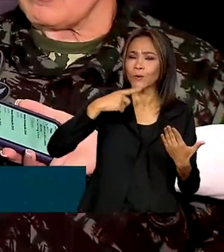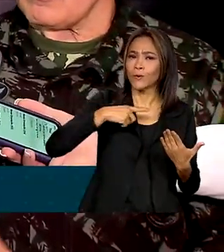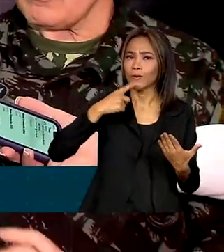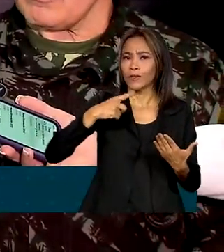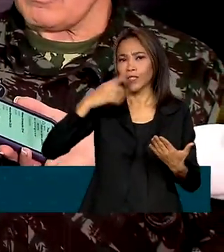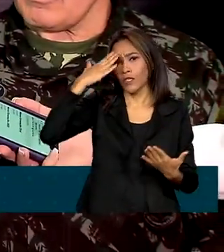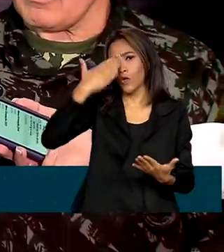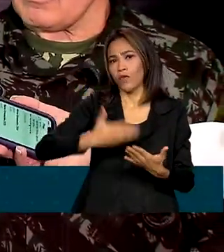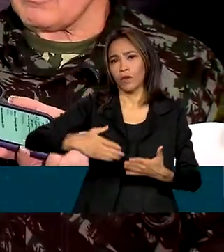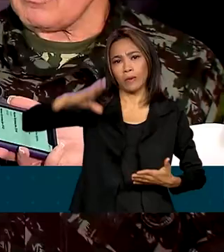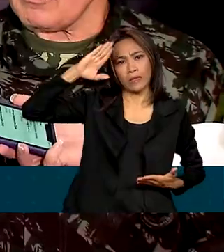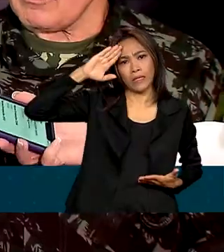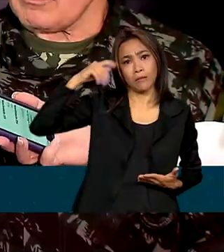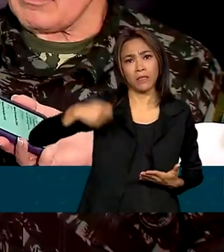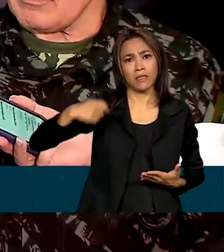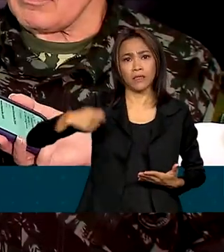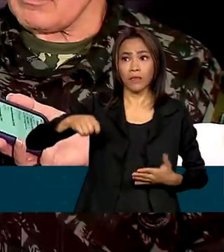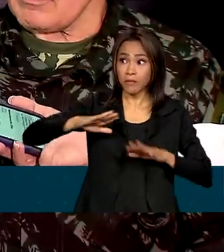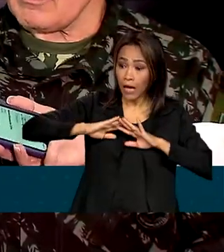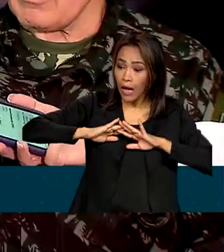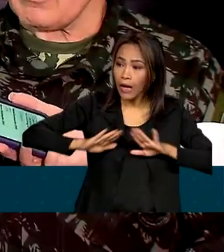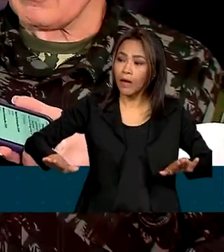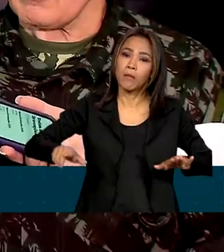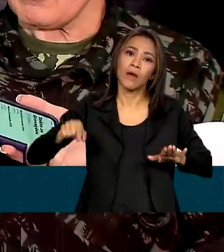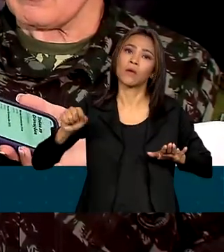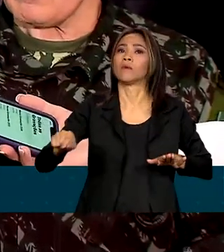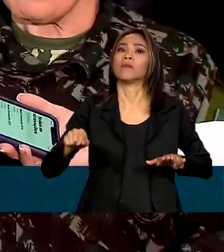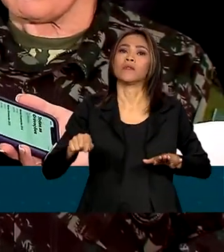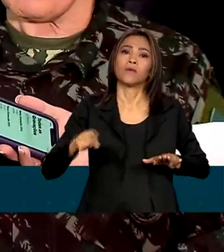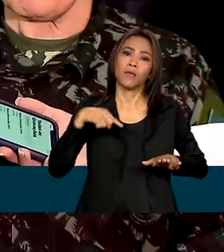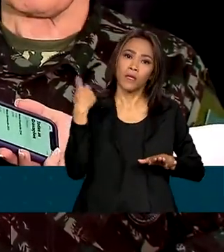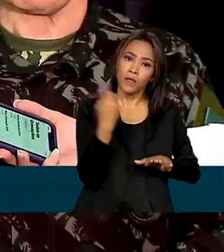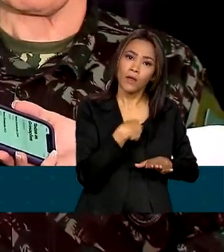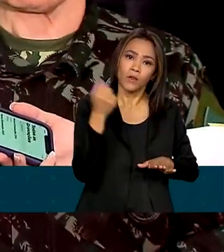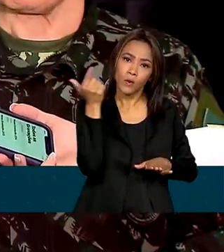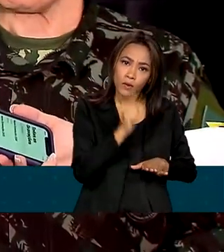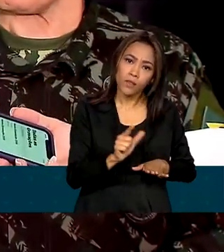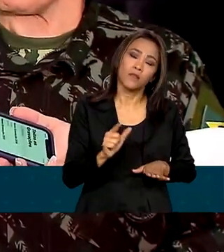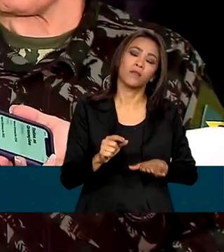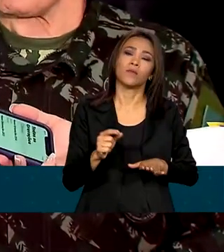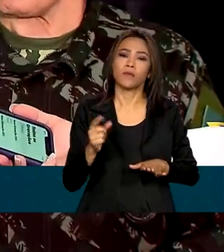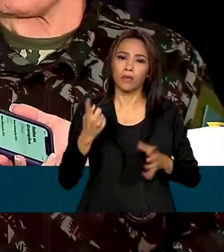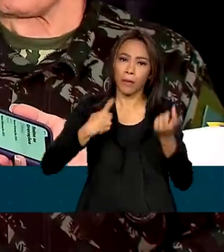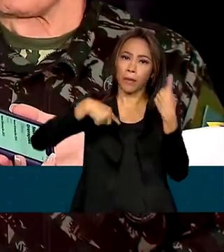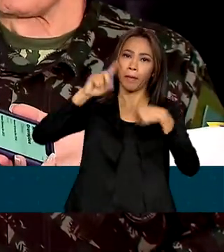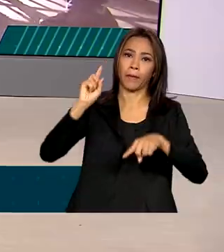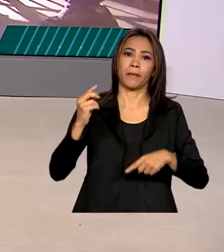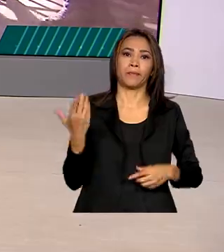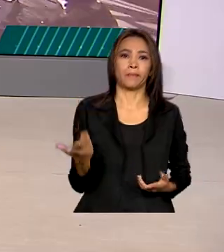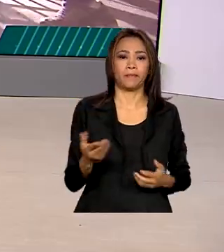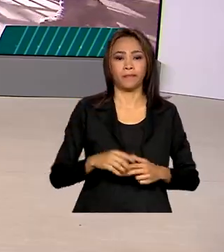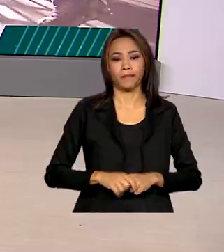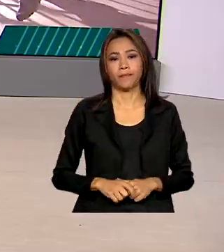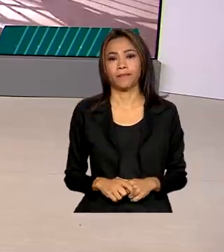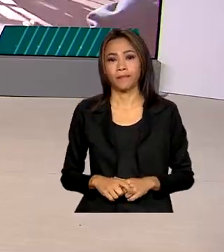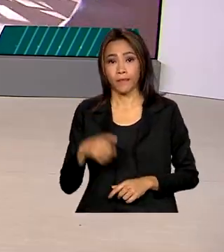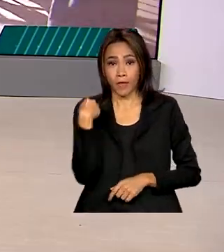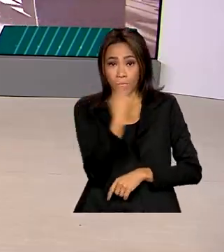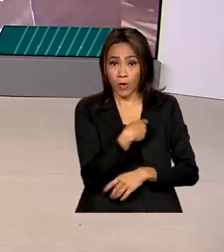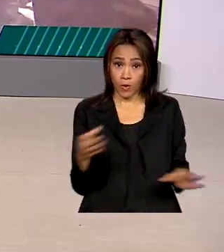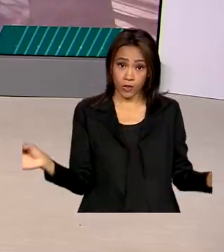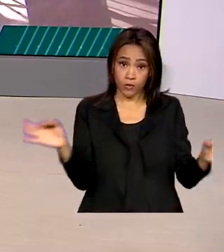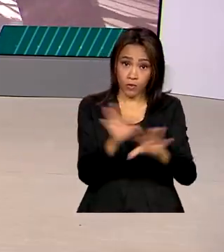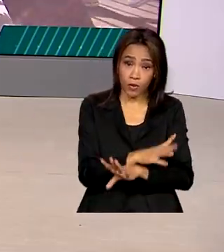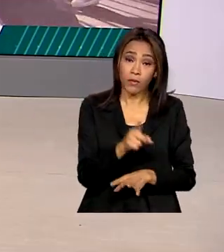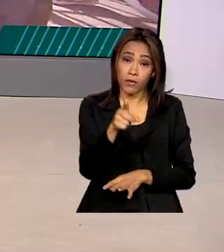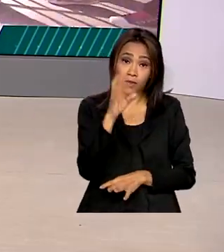que nós precisávamos estancar isso logo de início, até para que nós pudéssemos superar esse episódio. A gente fica por aqui.